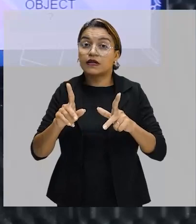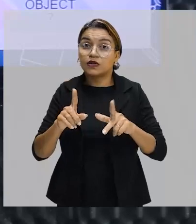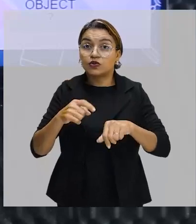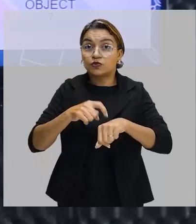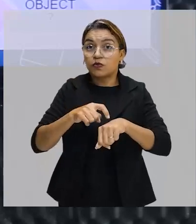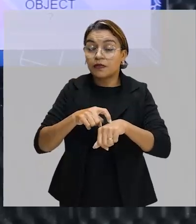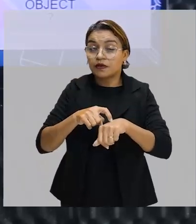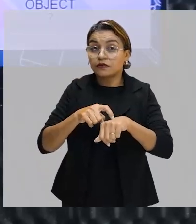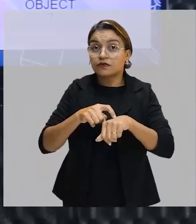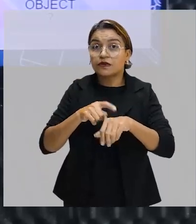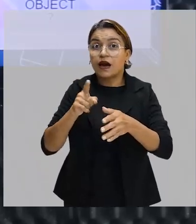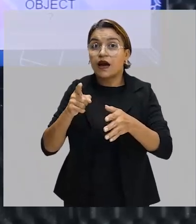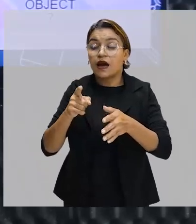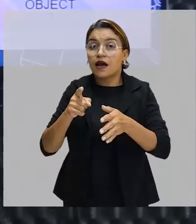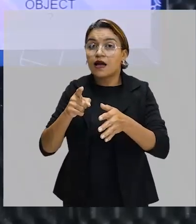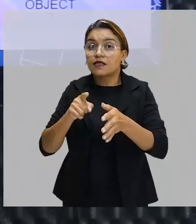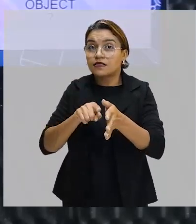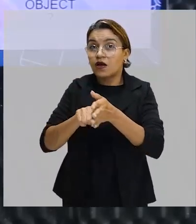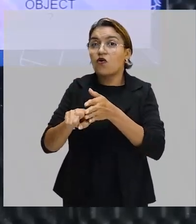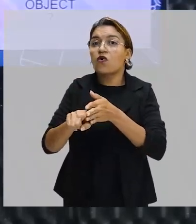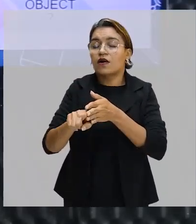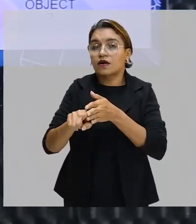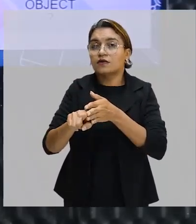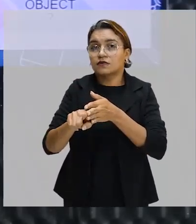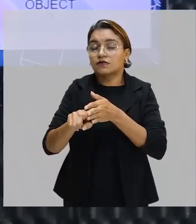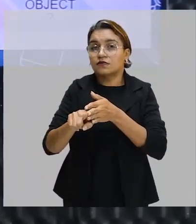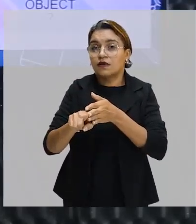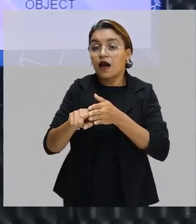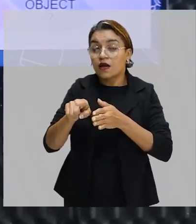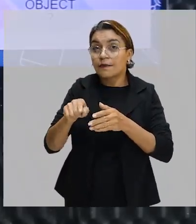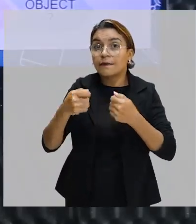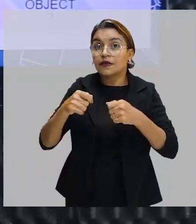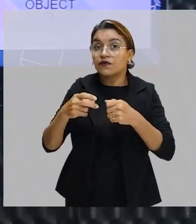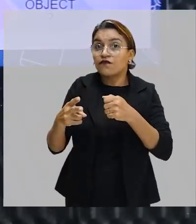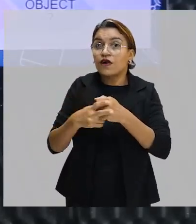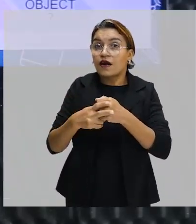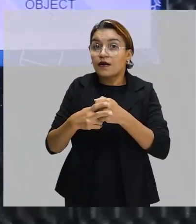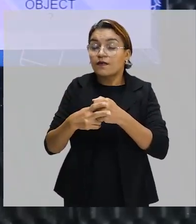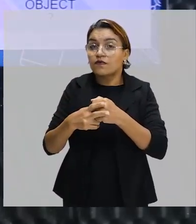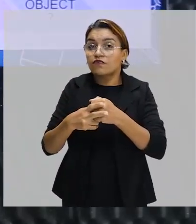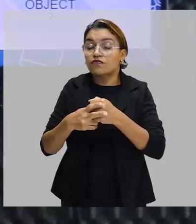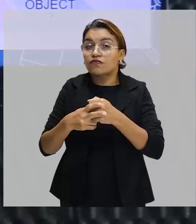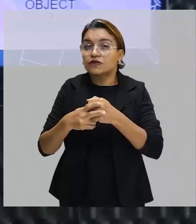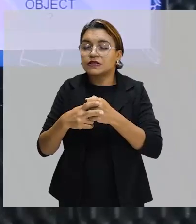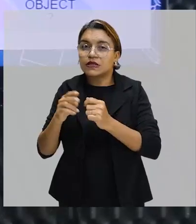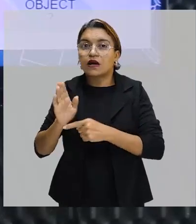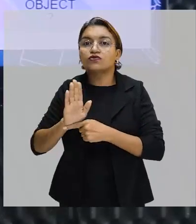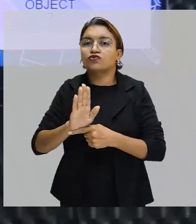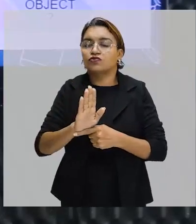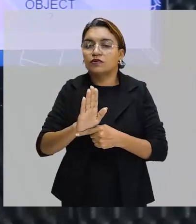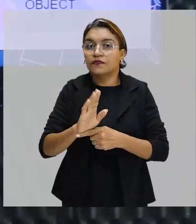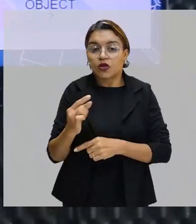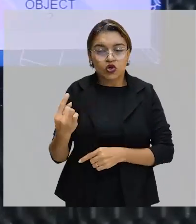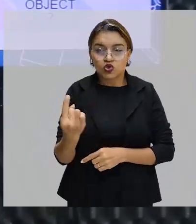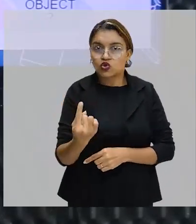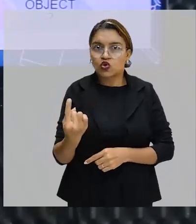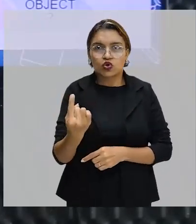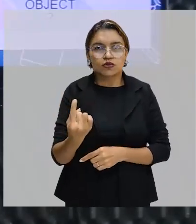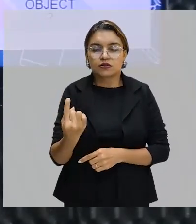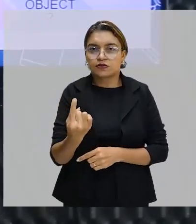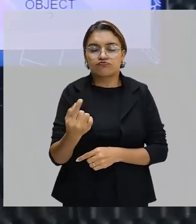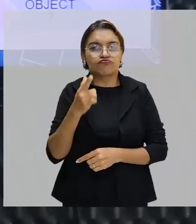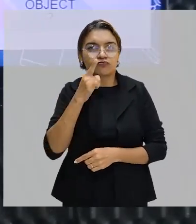interrogação, porque aí eles precisam de um verbo auxiliar. Eles são verbos que sozinhos não conseguem criar as negações